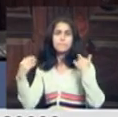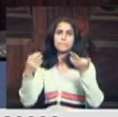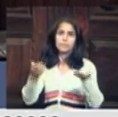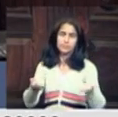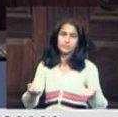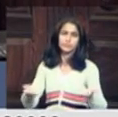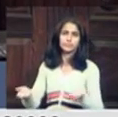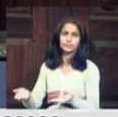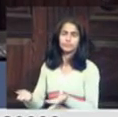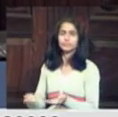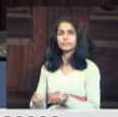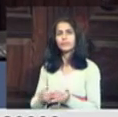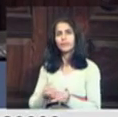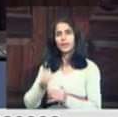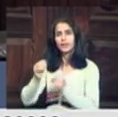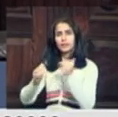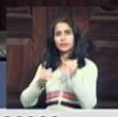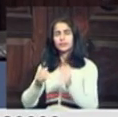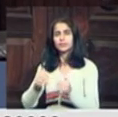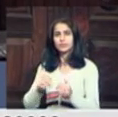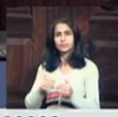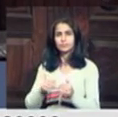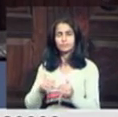da cidade. Aumentou-se a